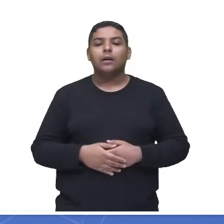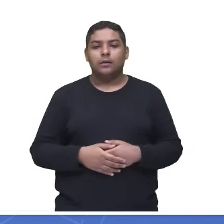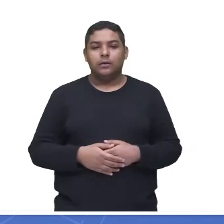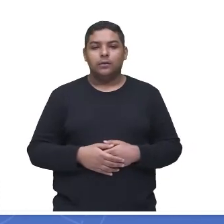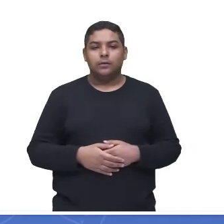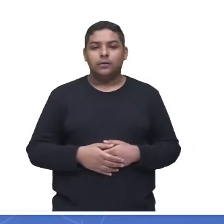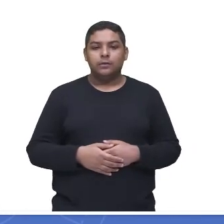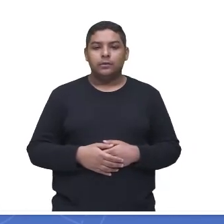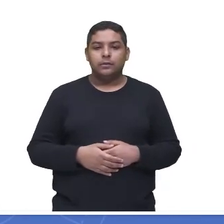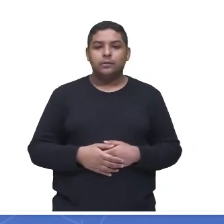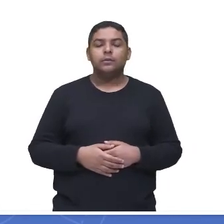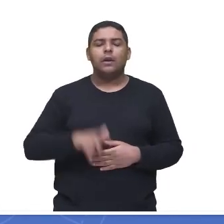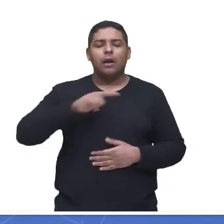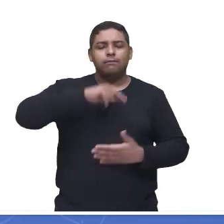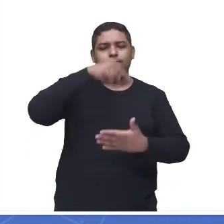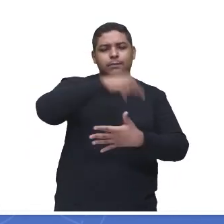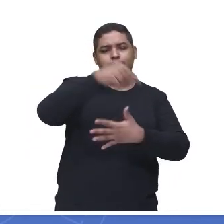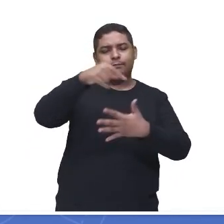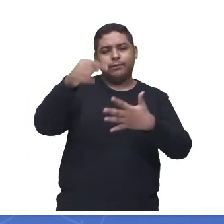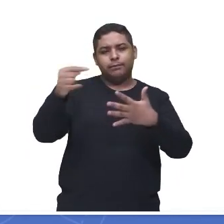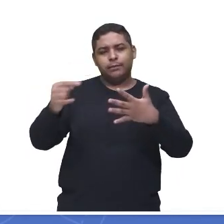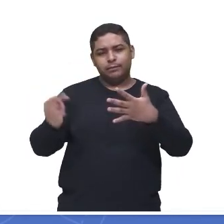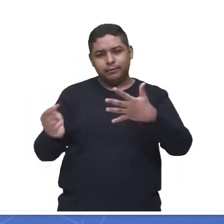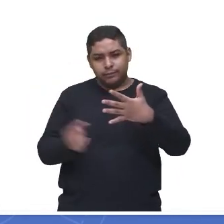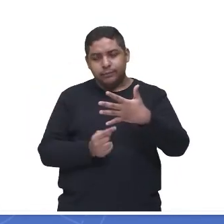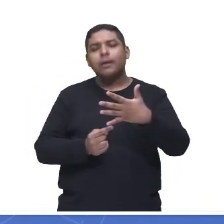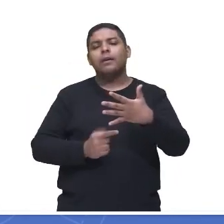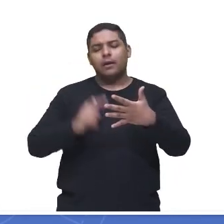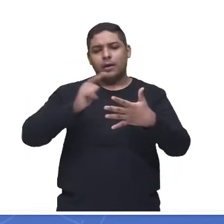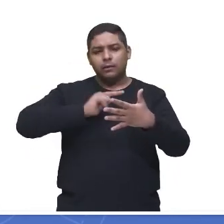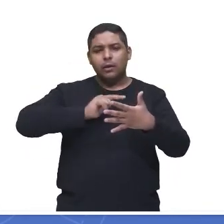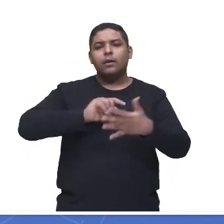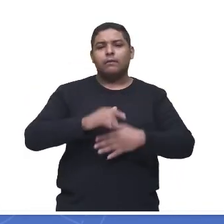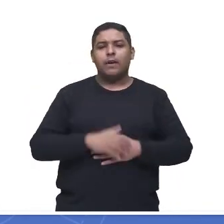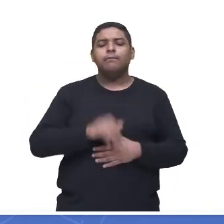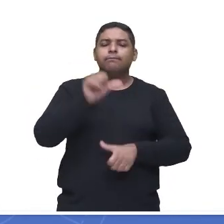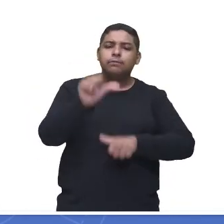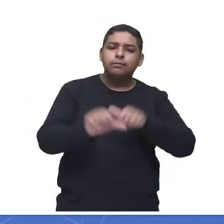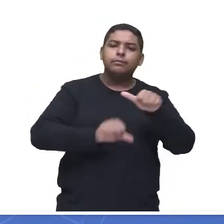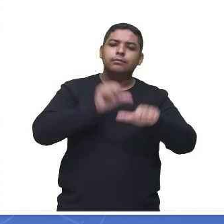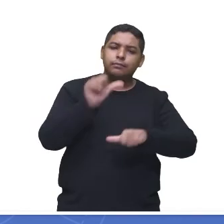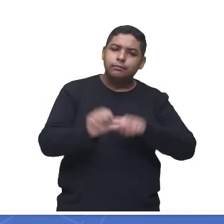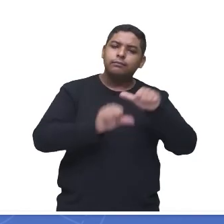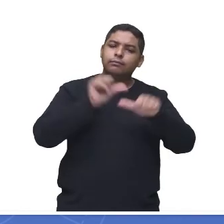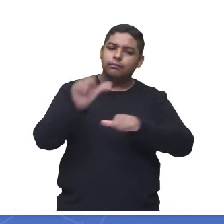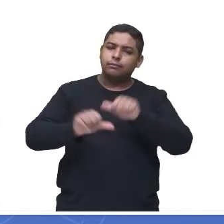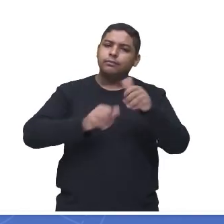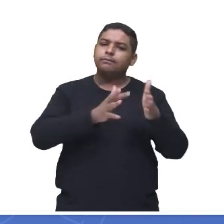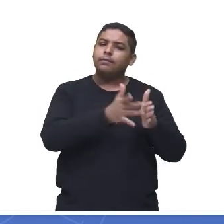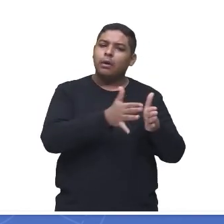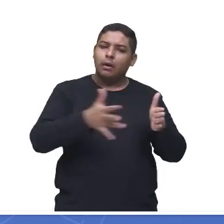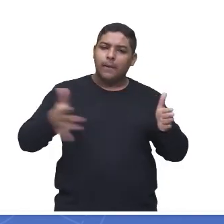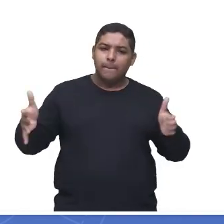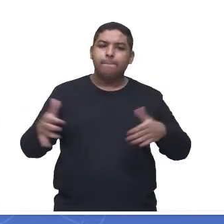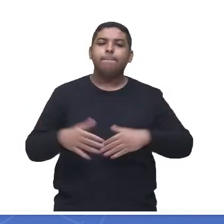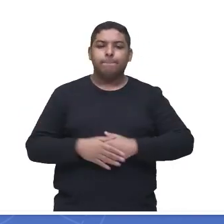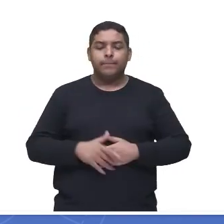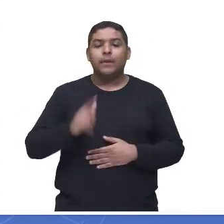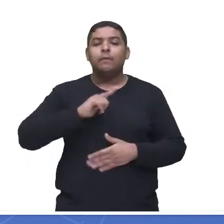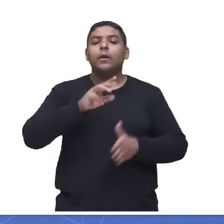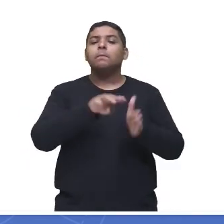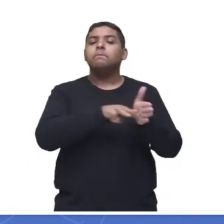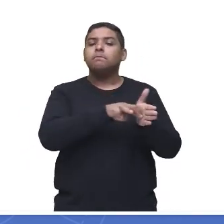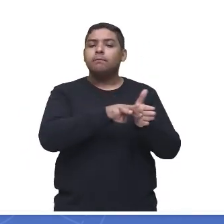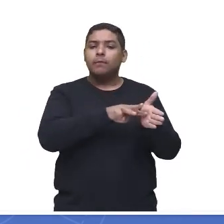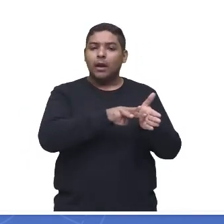e tantas coisas que vão aí, conforme o tempo vai passando, vai se modificando, né? É por isso que nós falamos do método, na segunda